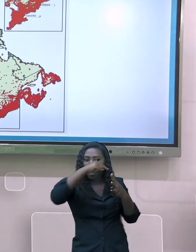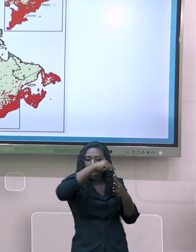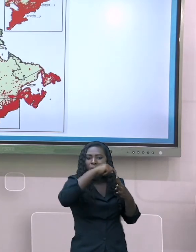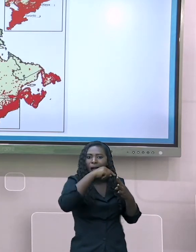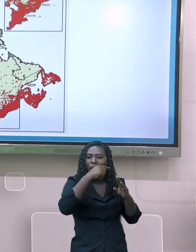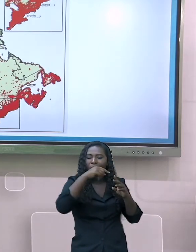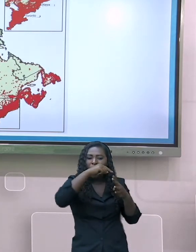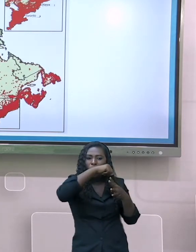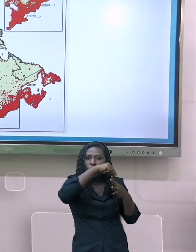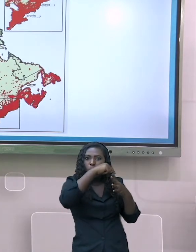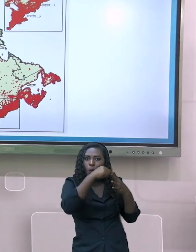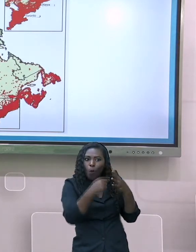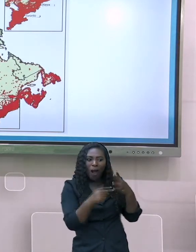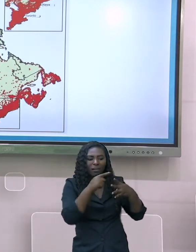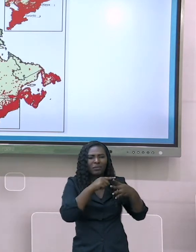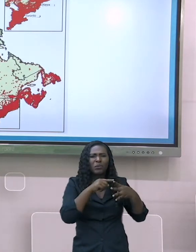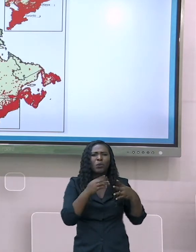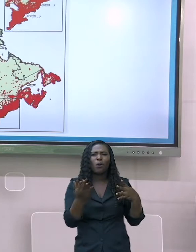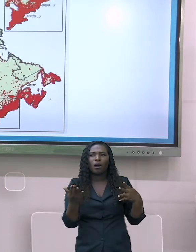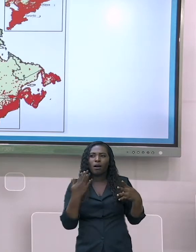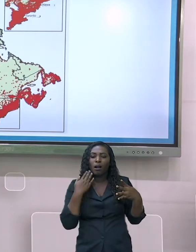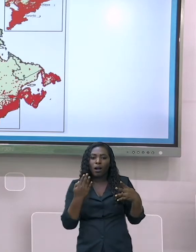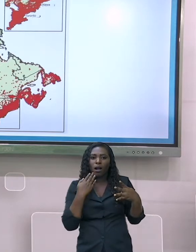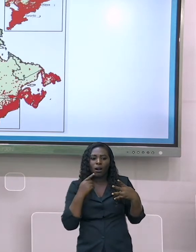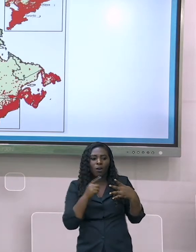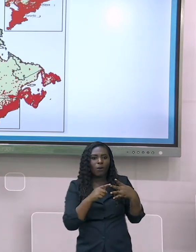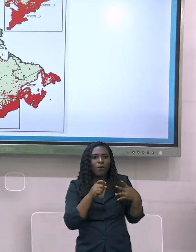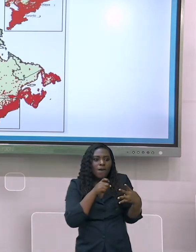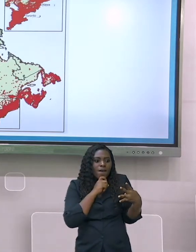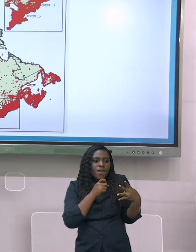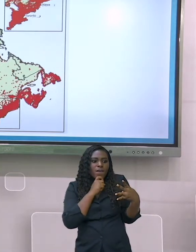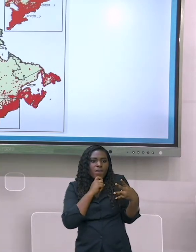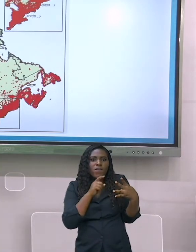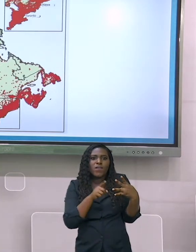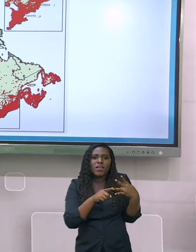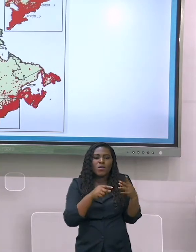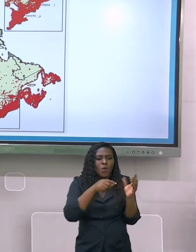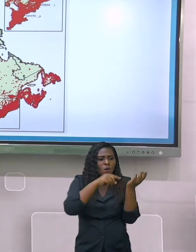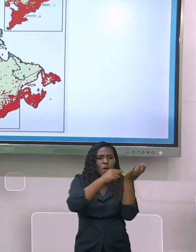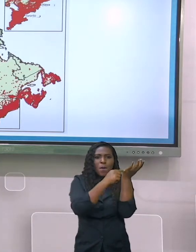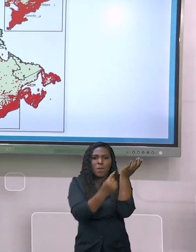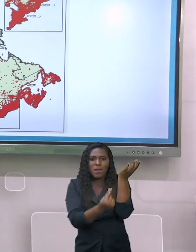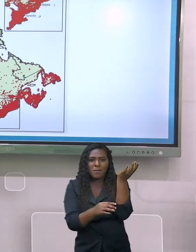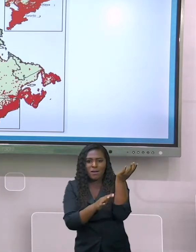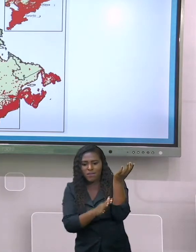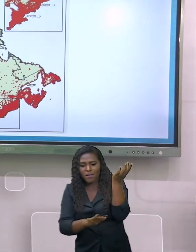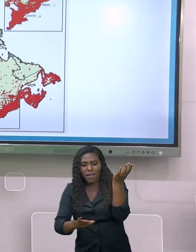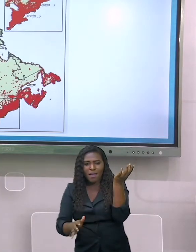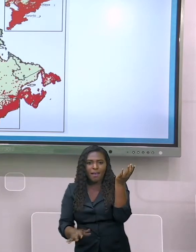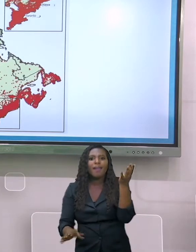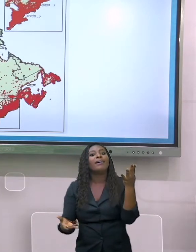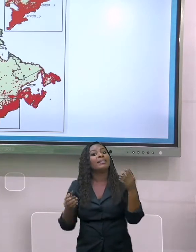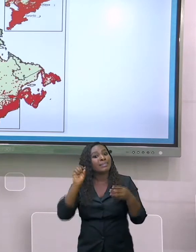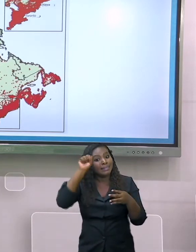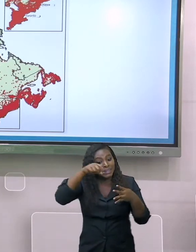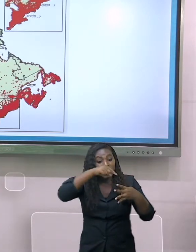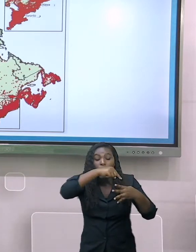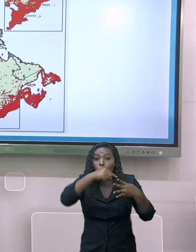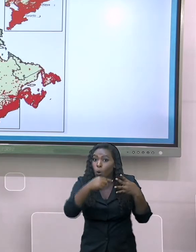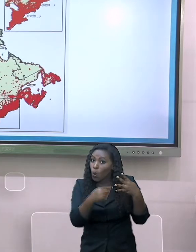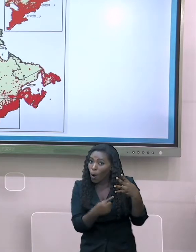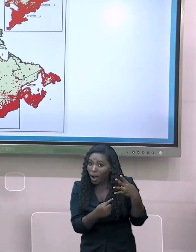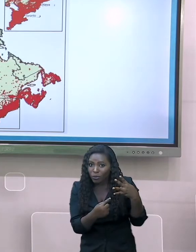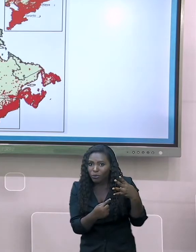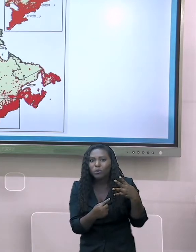estações do ano muito bem definidas. E o verão é quente, tá? Eu não